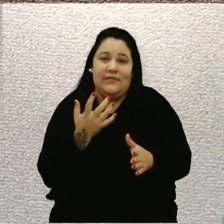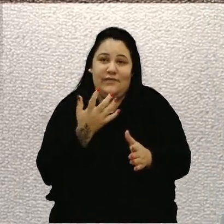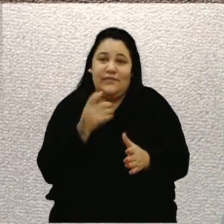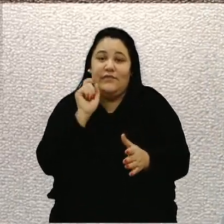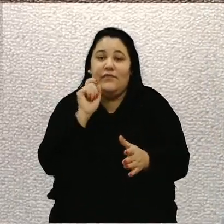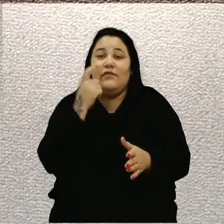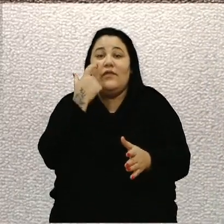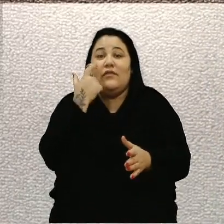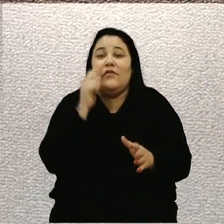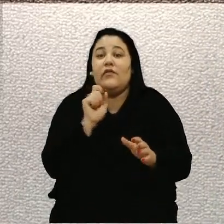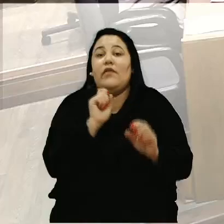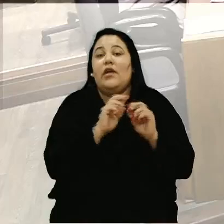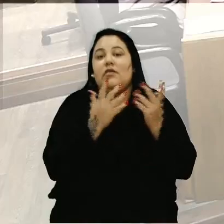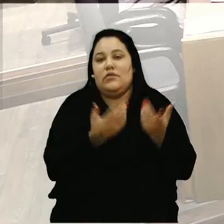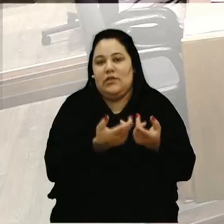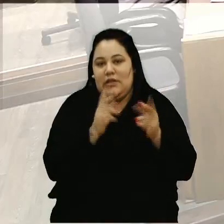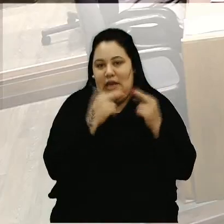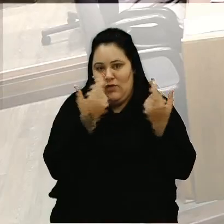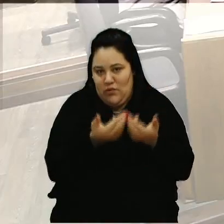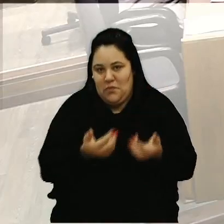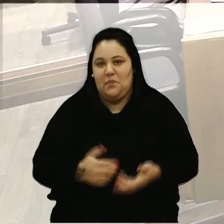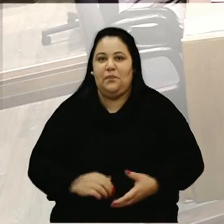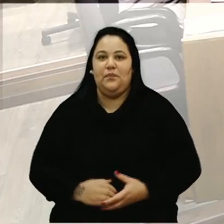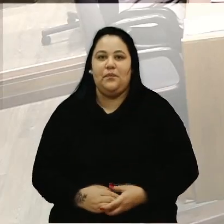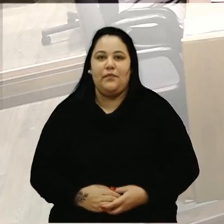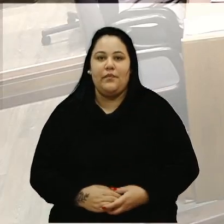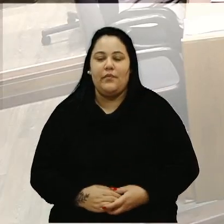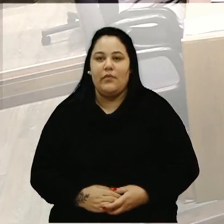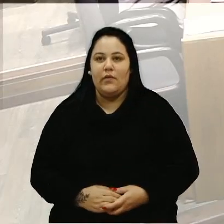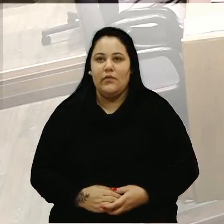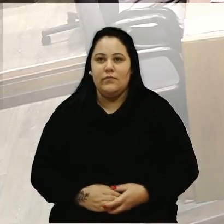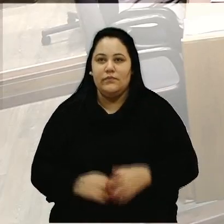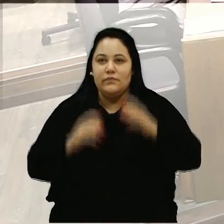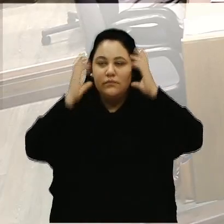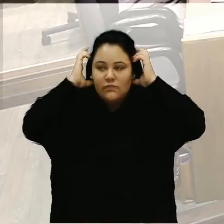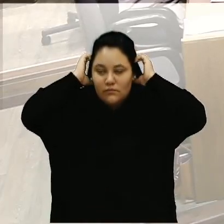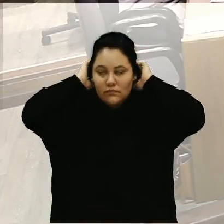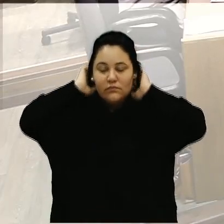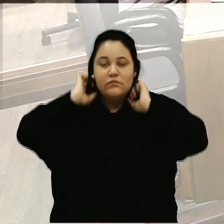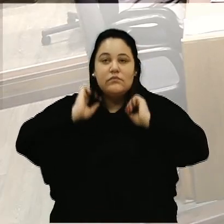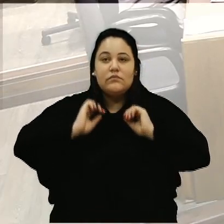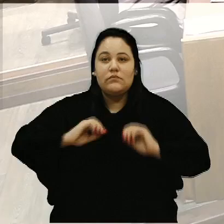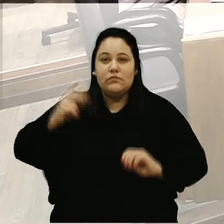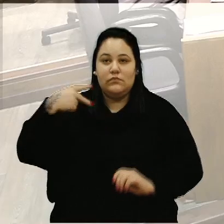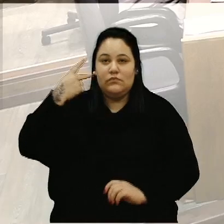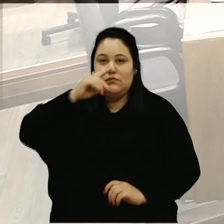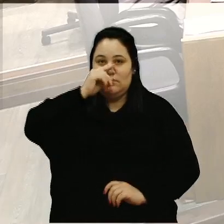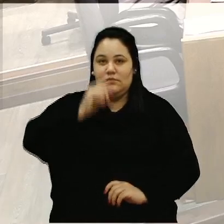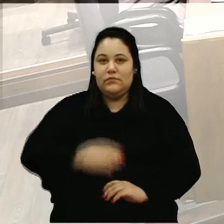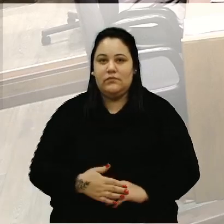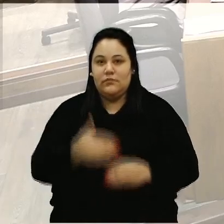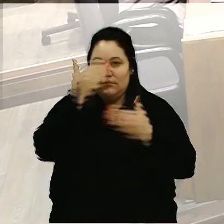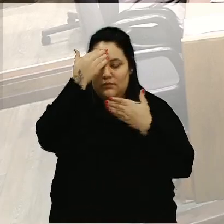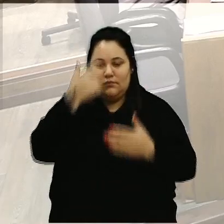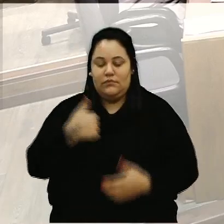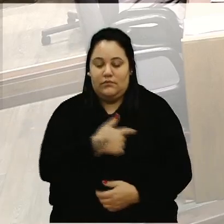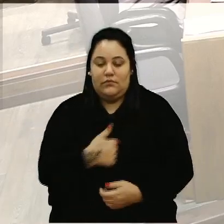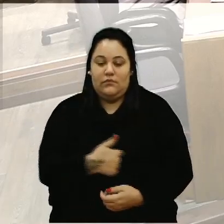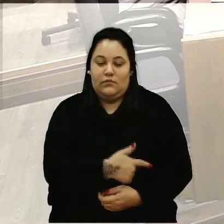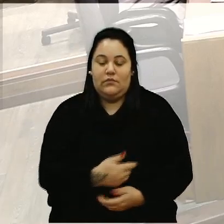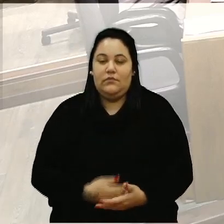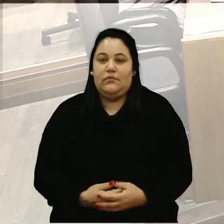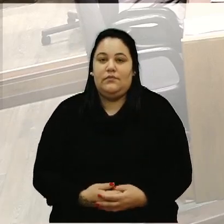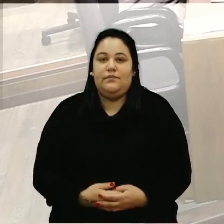audiência lá com a STF. Obrigado. Obrigado, vereador Lucas. Vereador Fantinel. Obrigado, vereador Zanquim. Eu